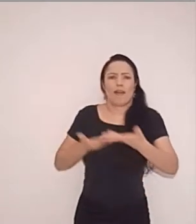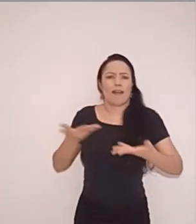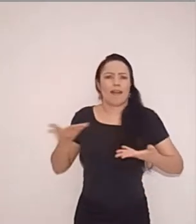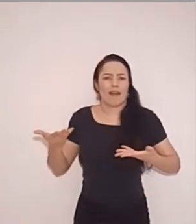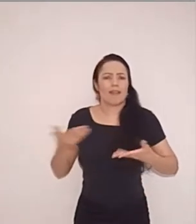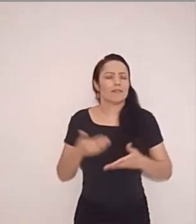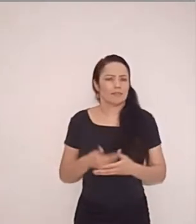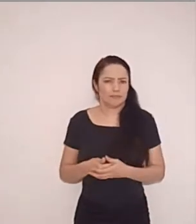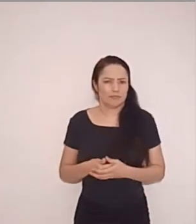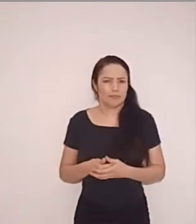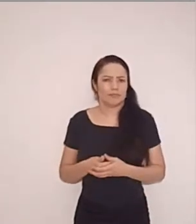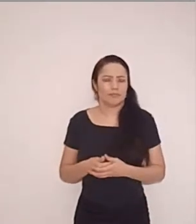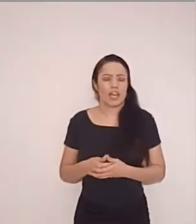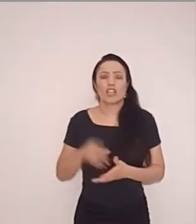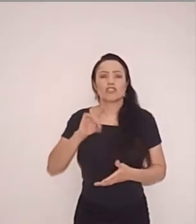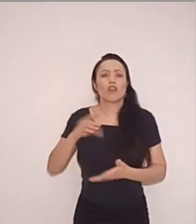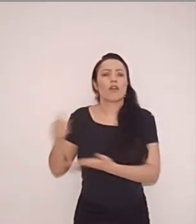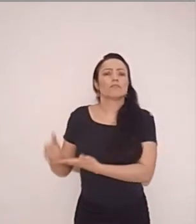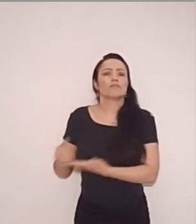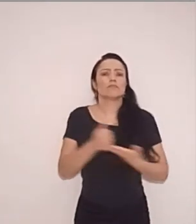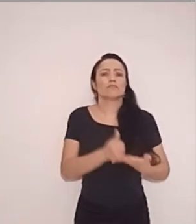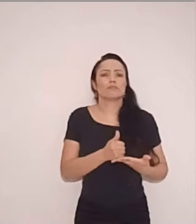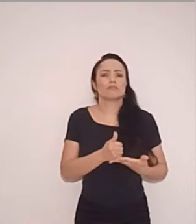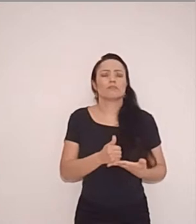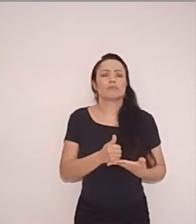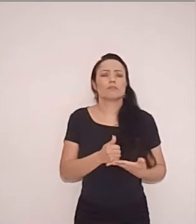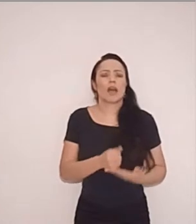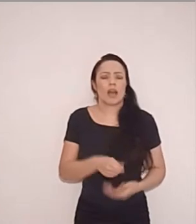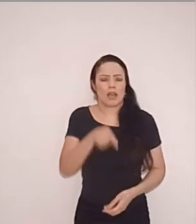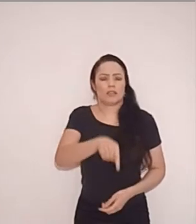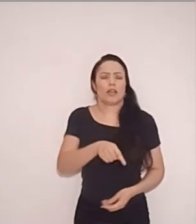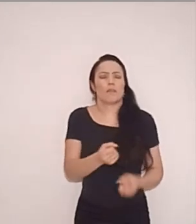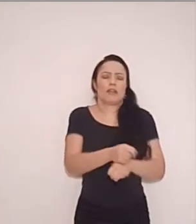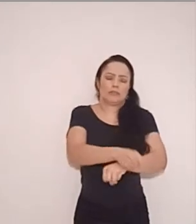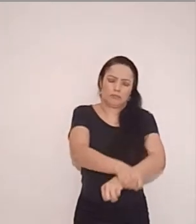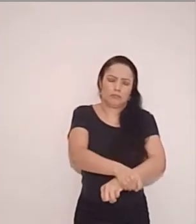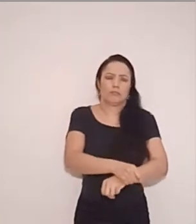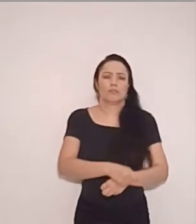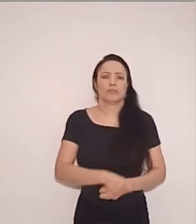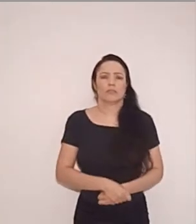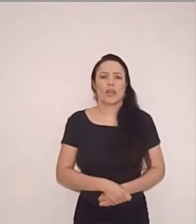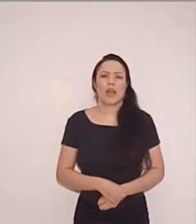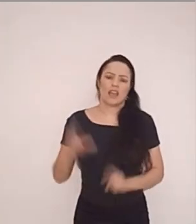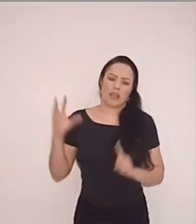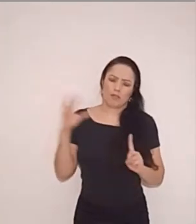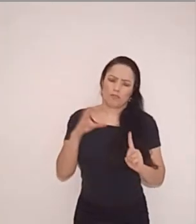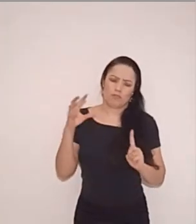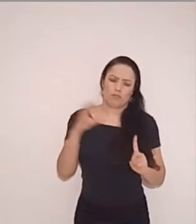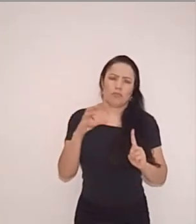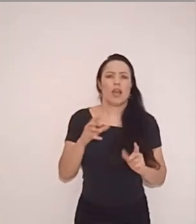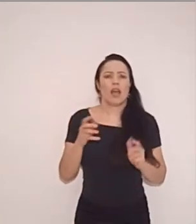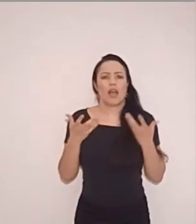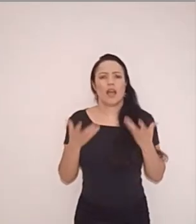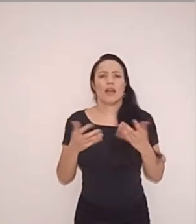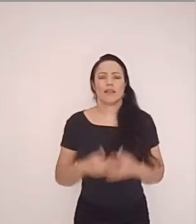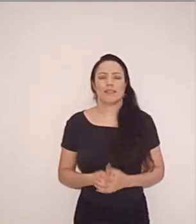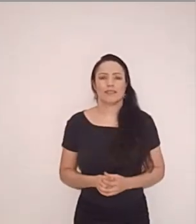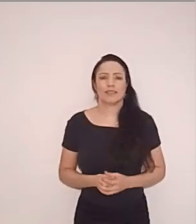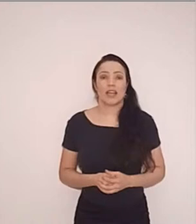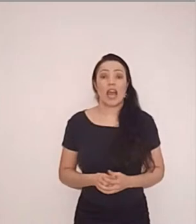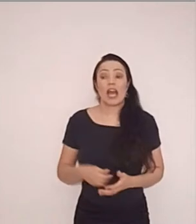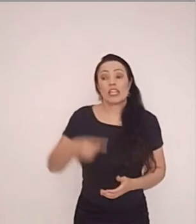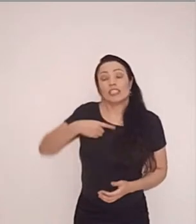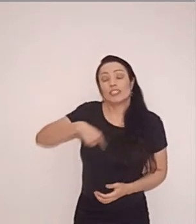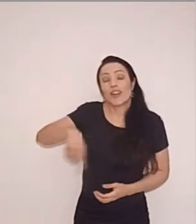colonialista se alta transposta para a influência e nóis muito